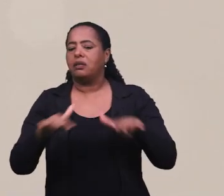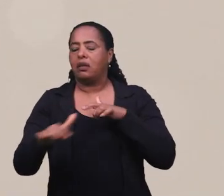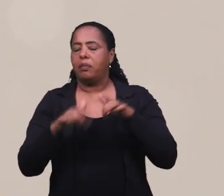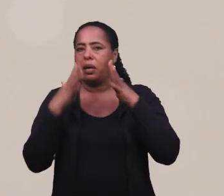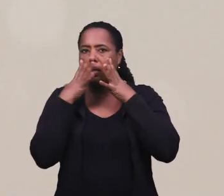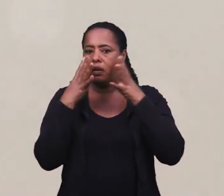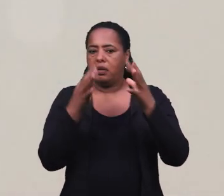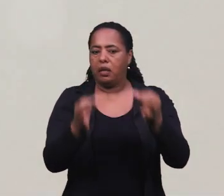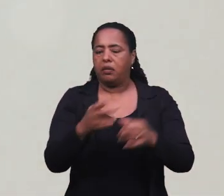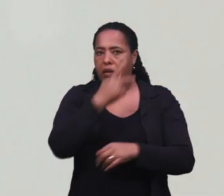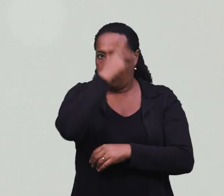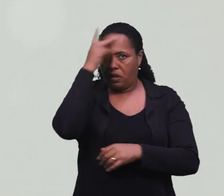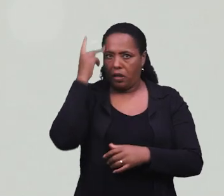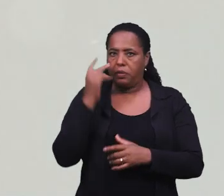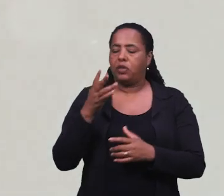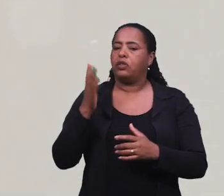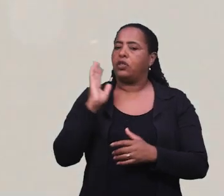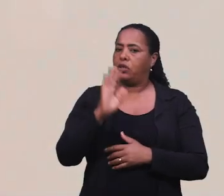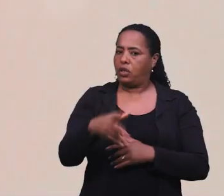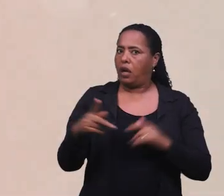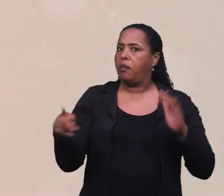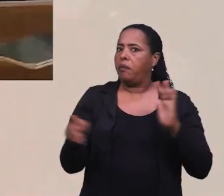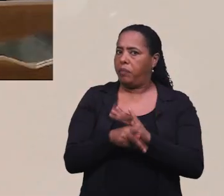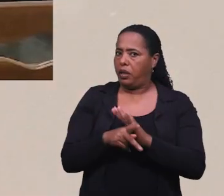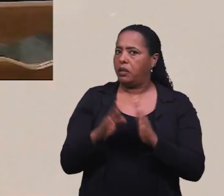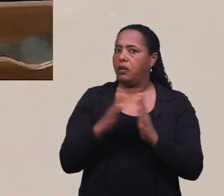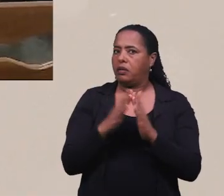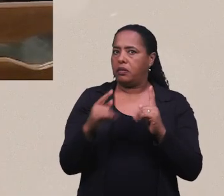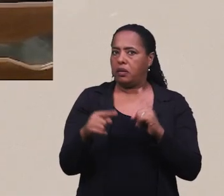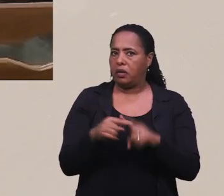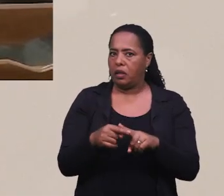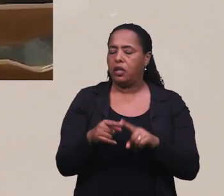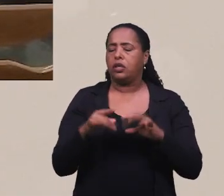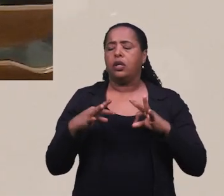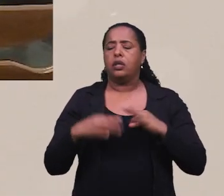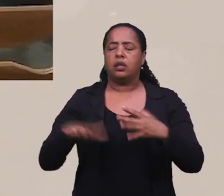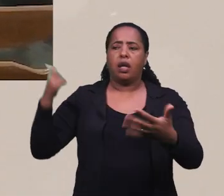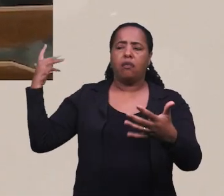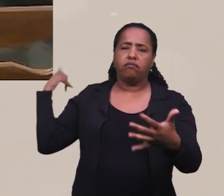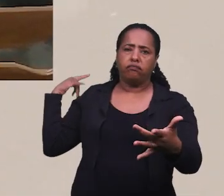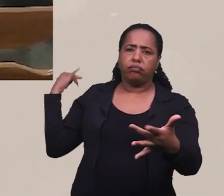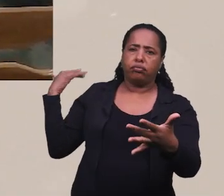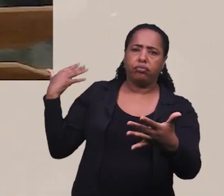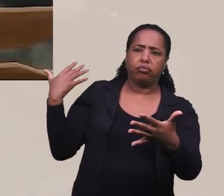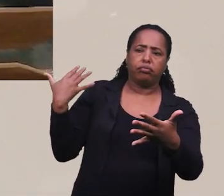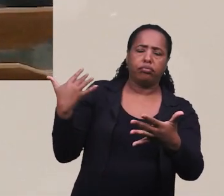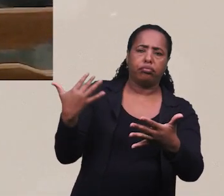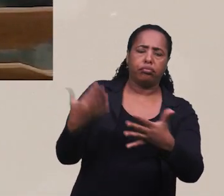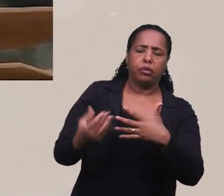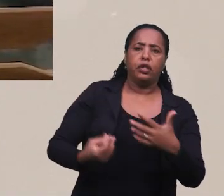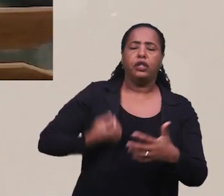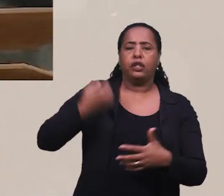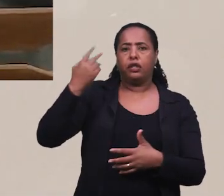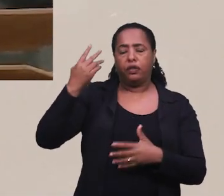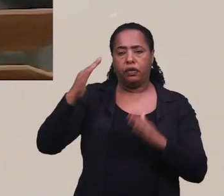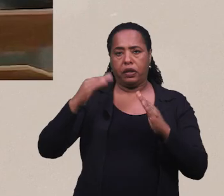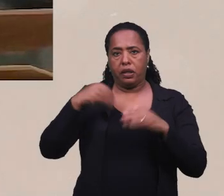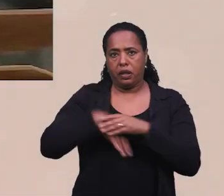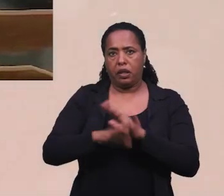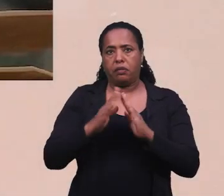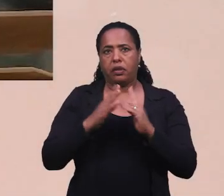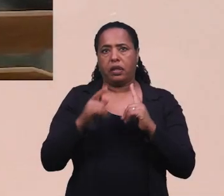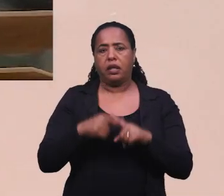e atento a essa pessoa no nosso meio. Irmãos, a paz do Senhor Jesus, estamos aqui para trazer